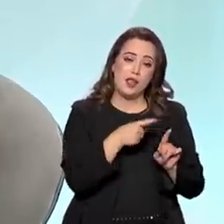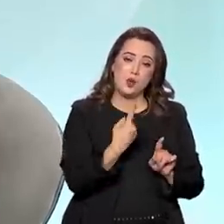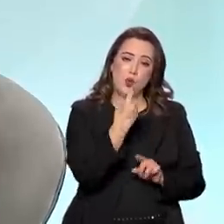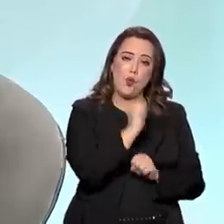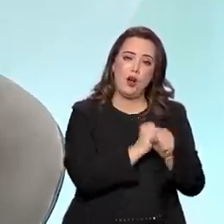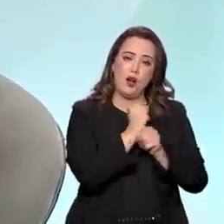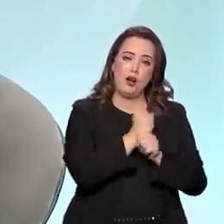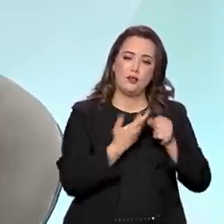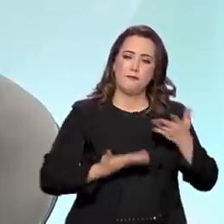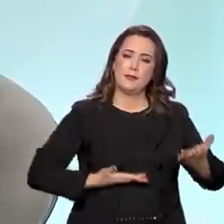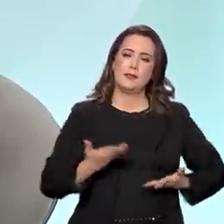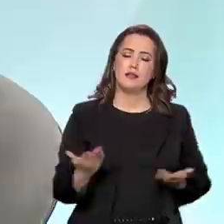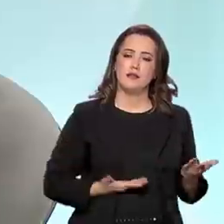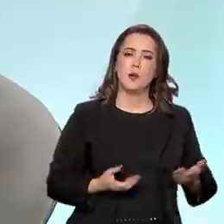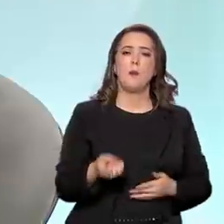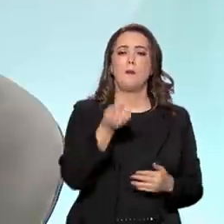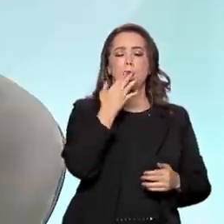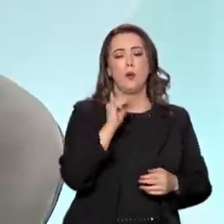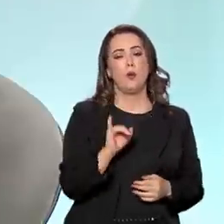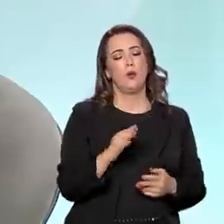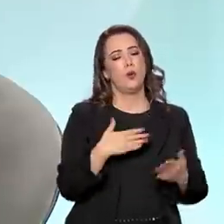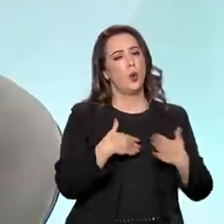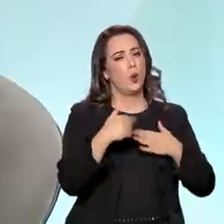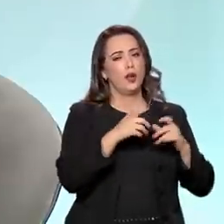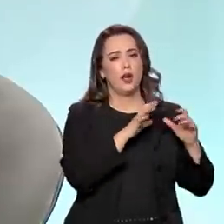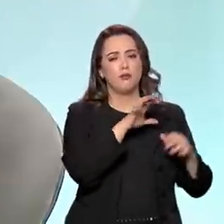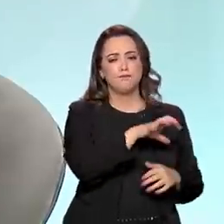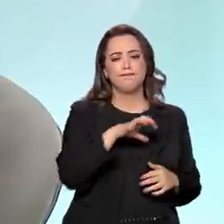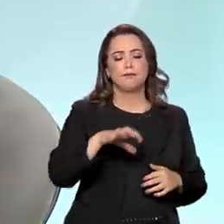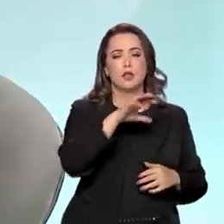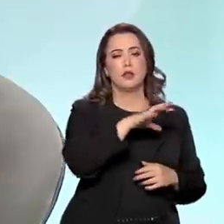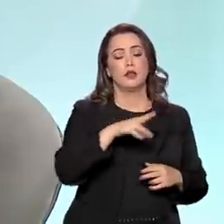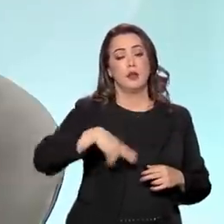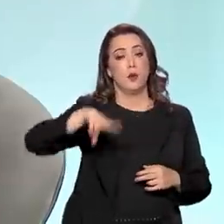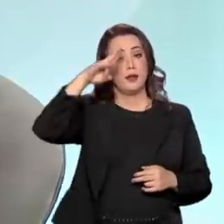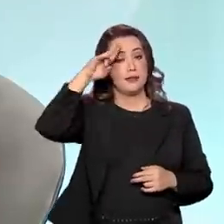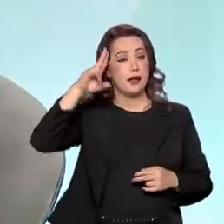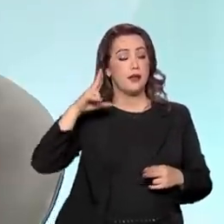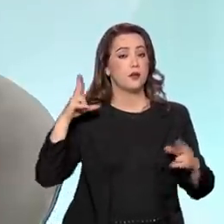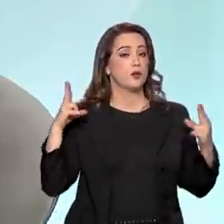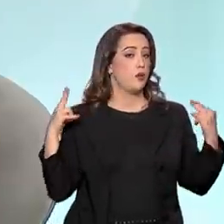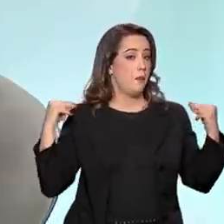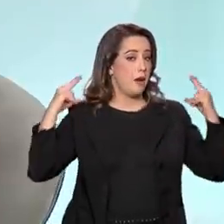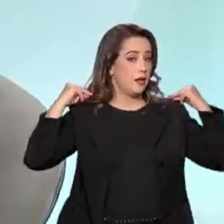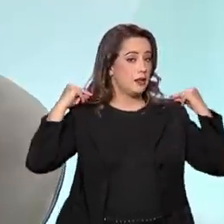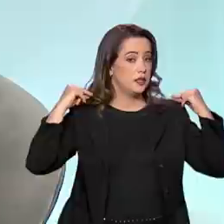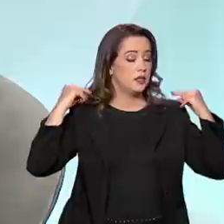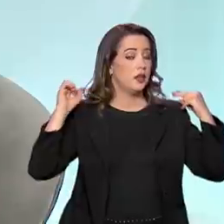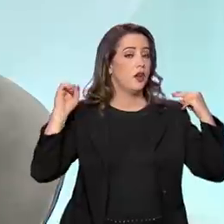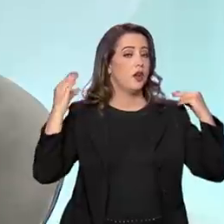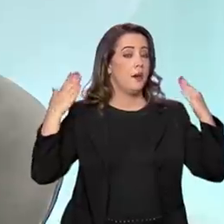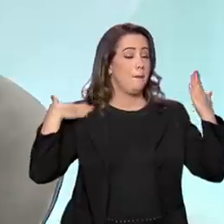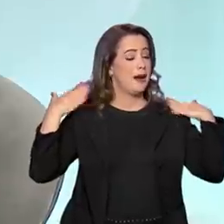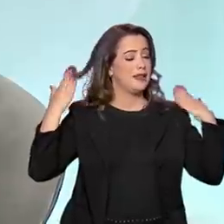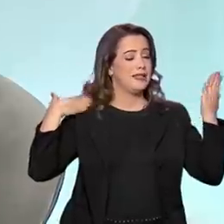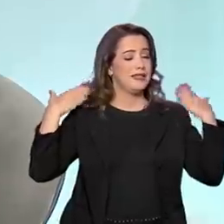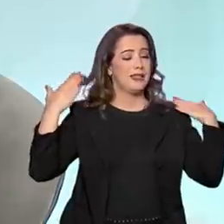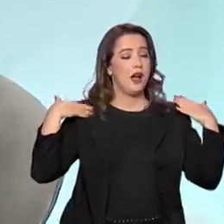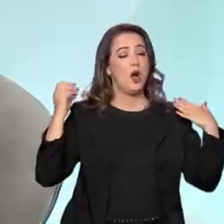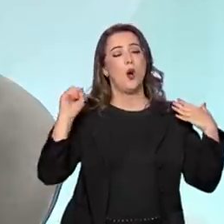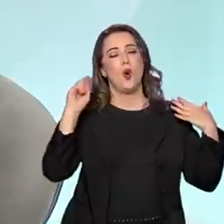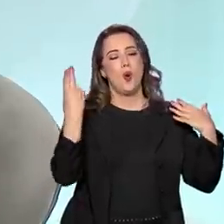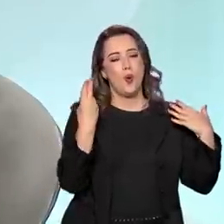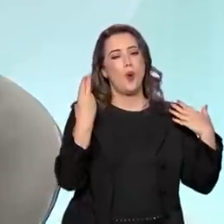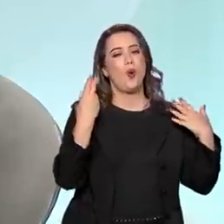ser vai ser um ano muito proveitoso tanto no exército na Marinha e aeronáutica o alistamento é um só no mesmo local